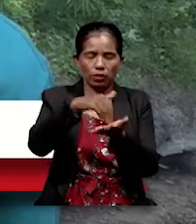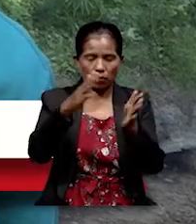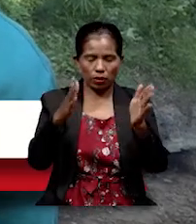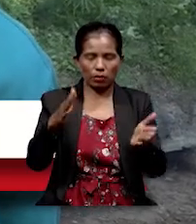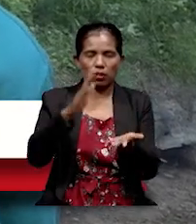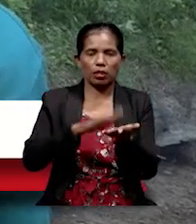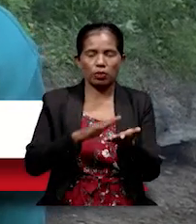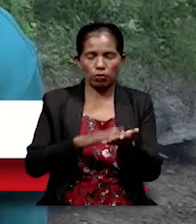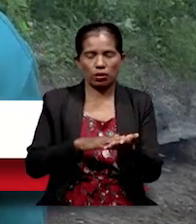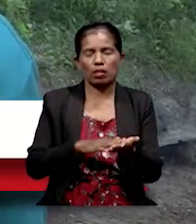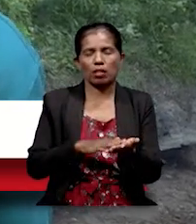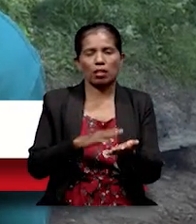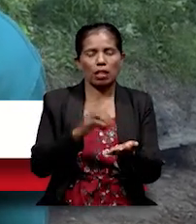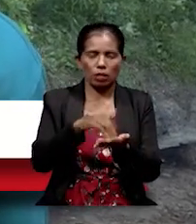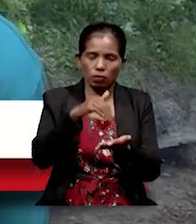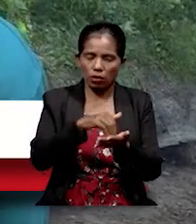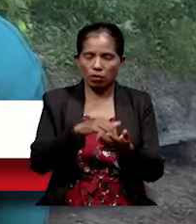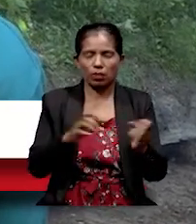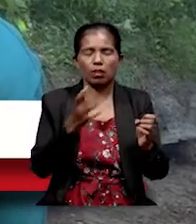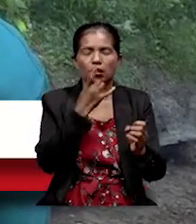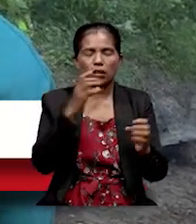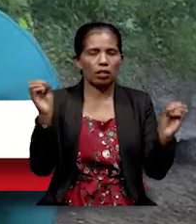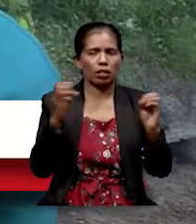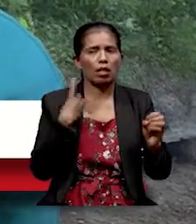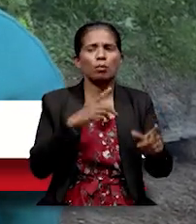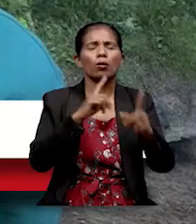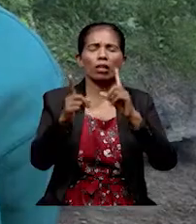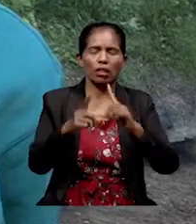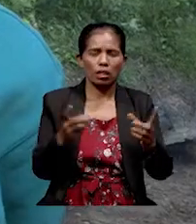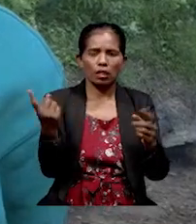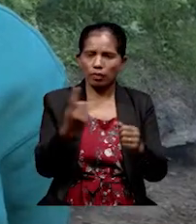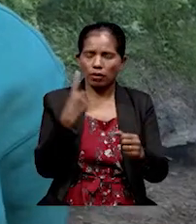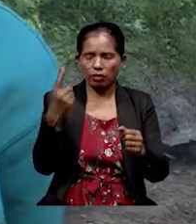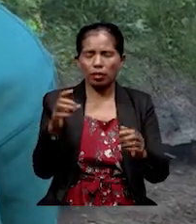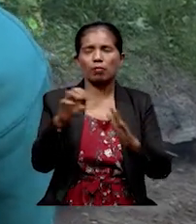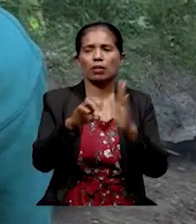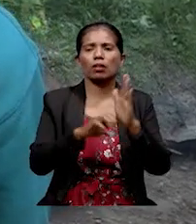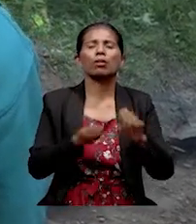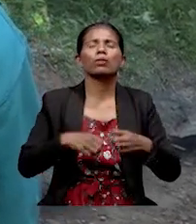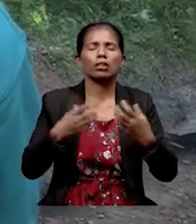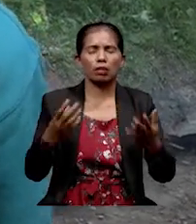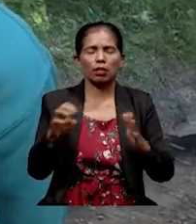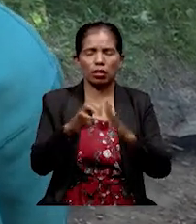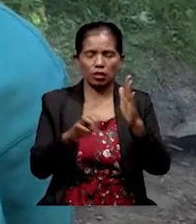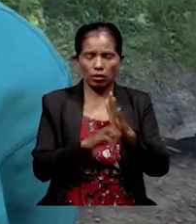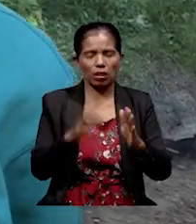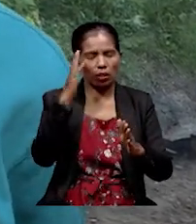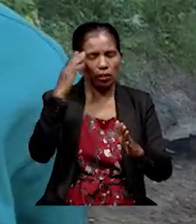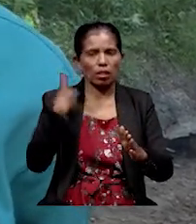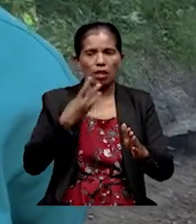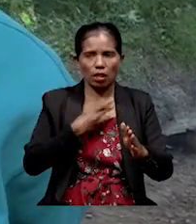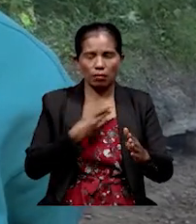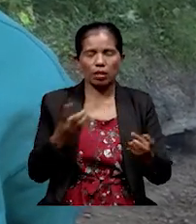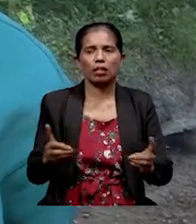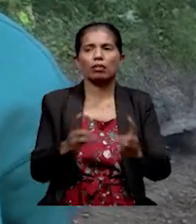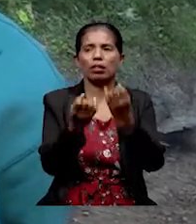estuda bacala, a relaia. E não é a me colher filho, filho, não vai estado. Antarro, ira, né? Ou em sama que estado, né? Não é em cataca, a mim, né? Luta do nível independência, né?